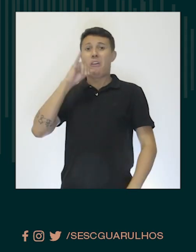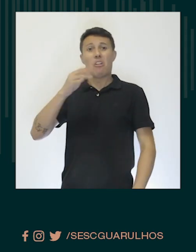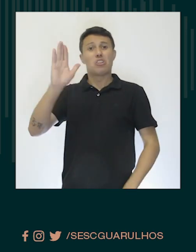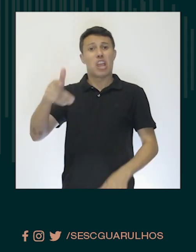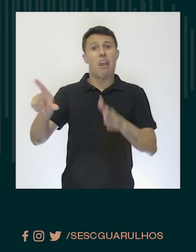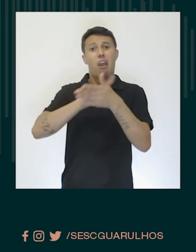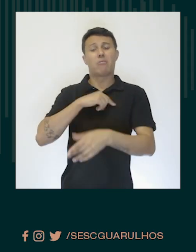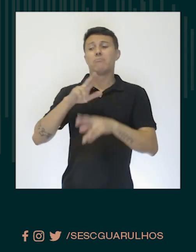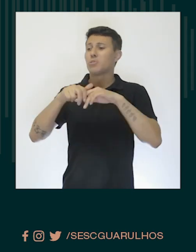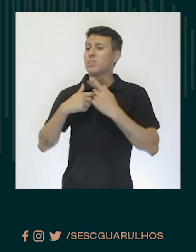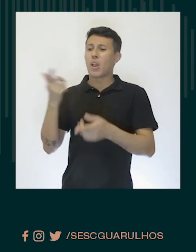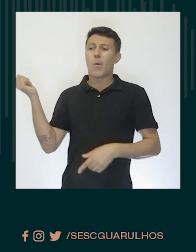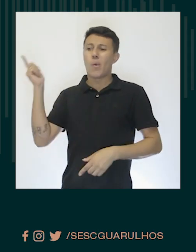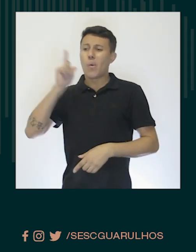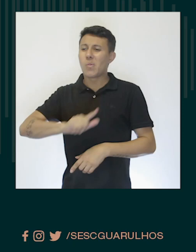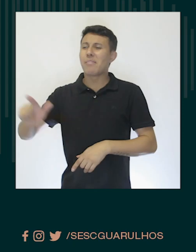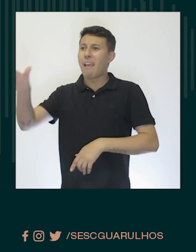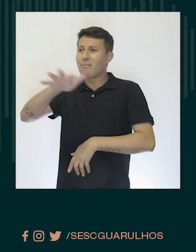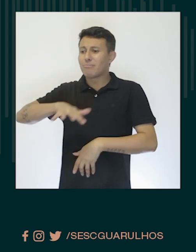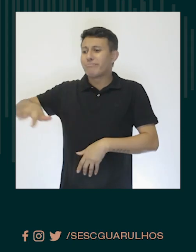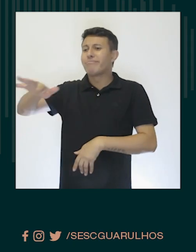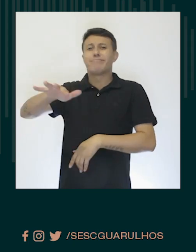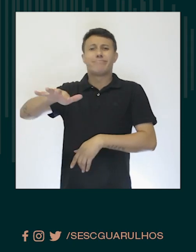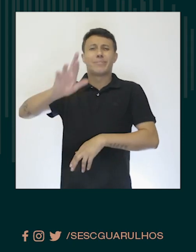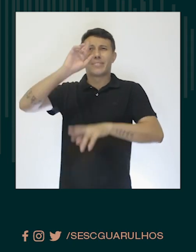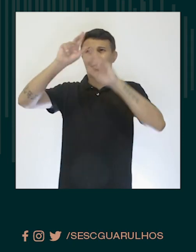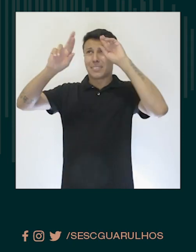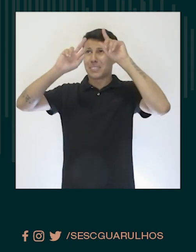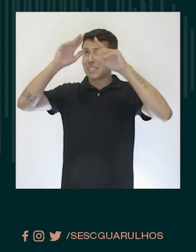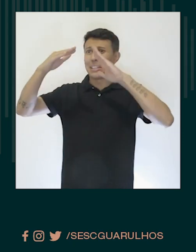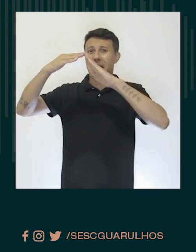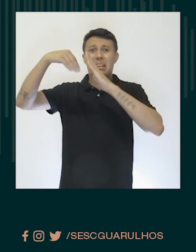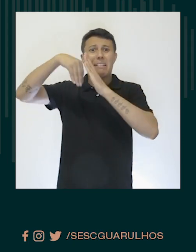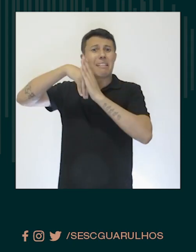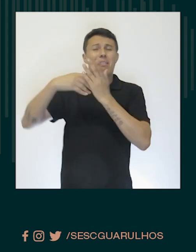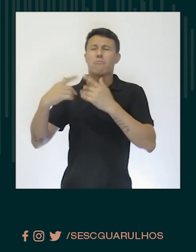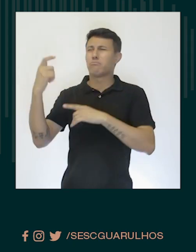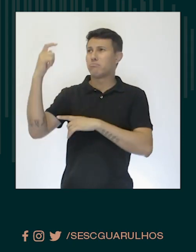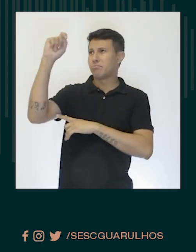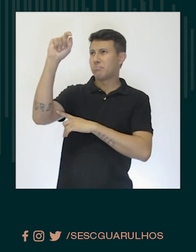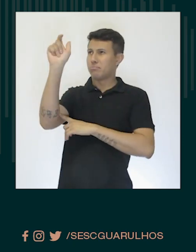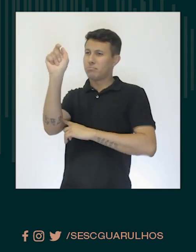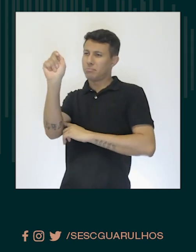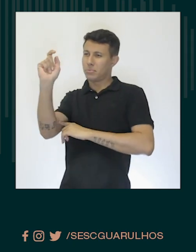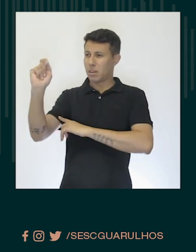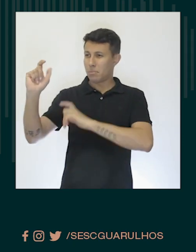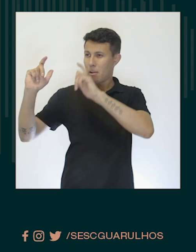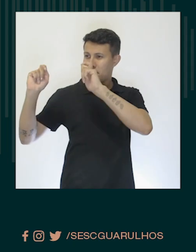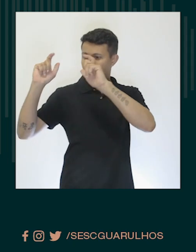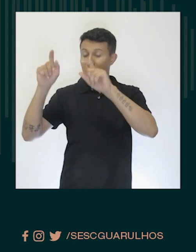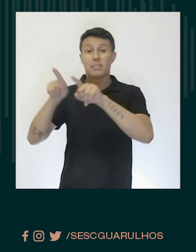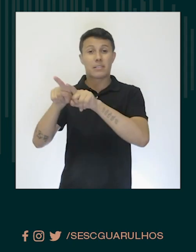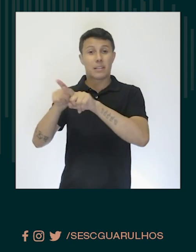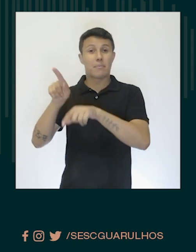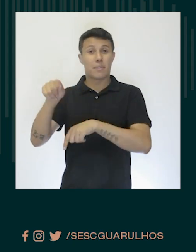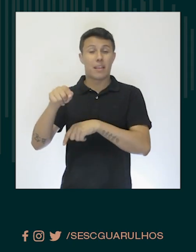realizar muito dentro do espaço criativo da casa dela, tanto ela não só realiza fotografias, ela também é artista